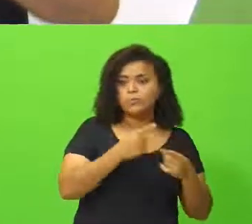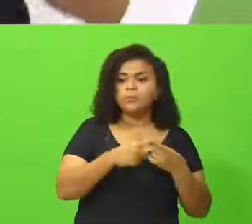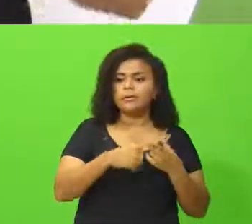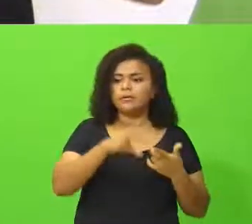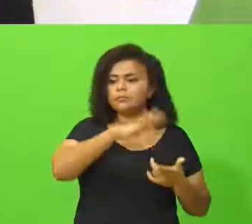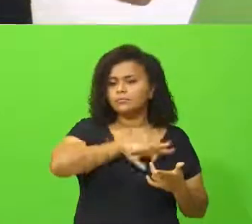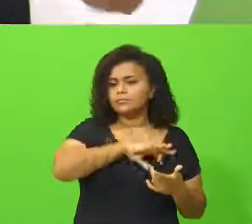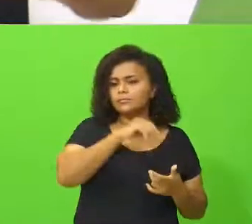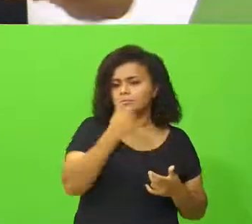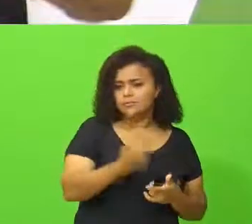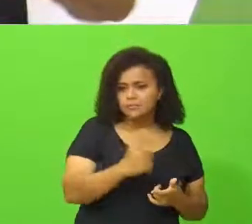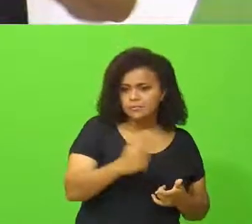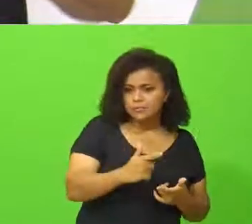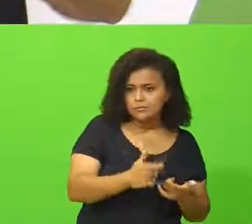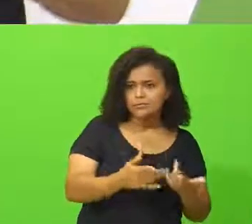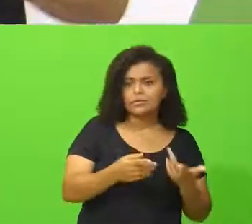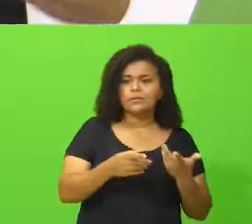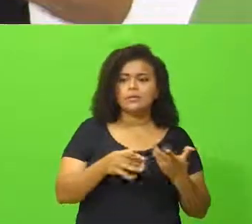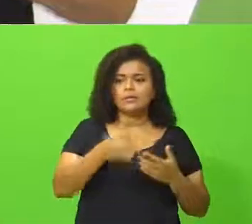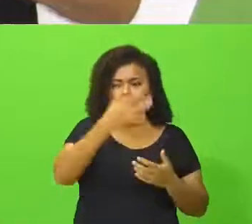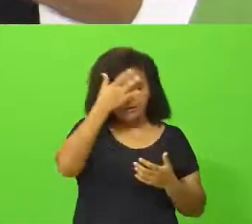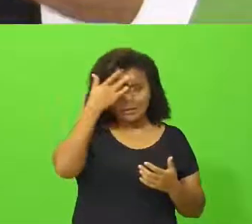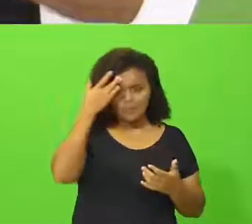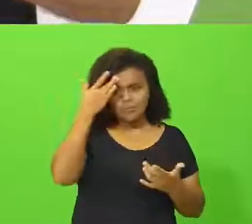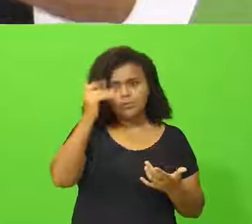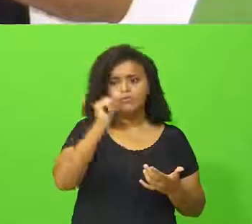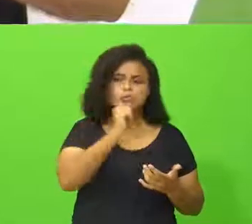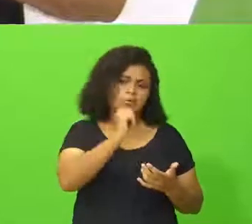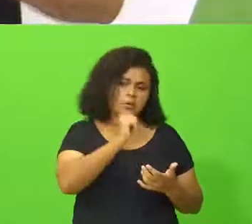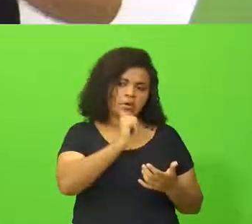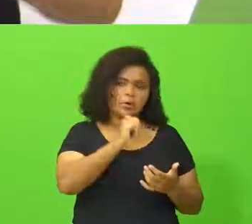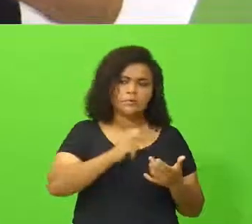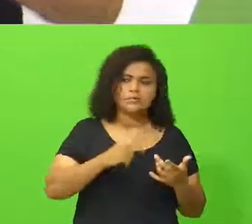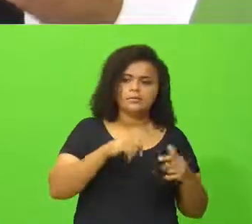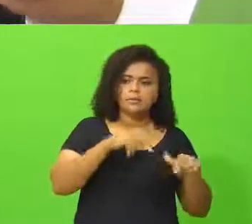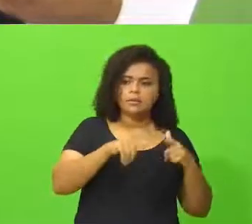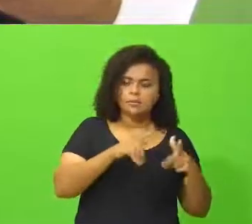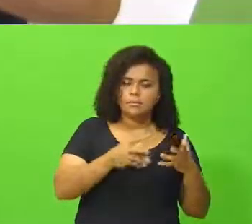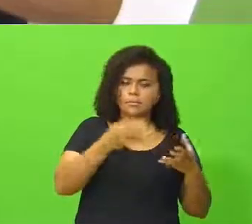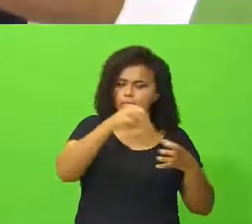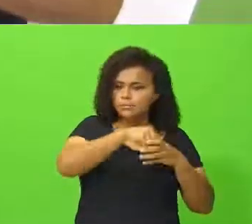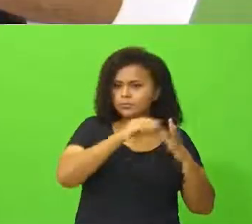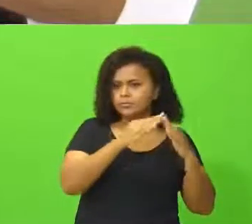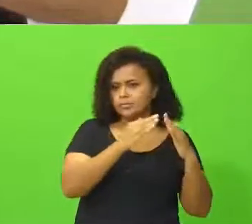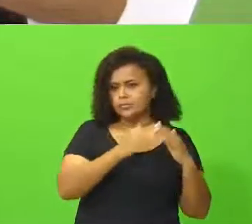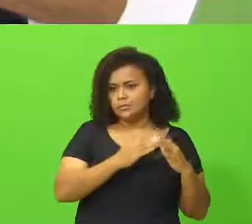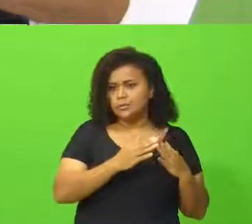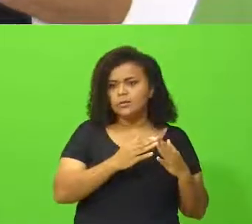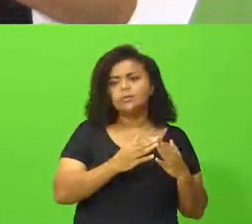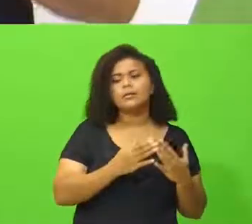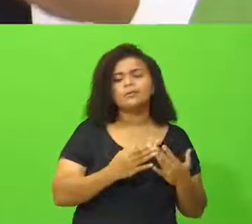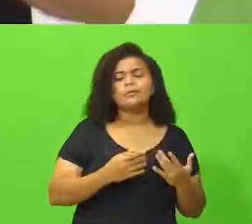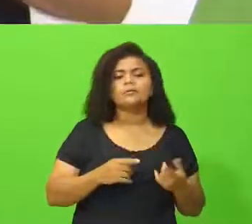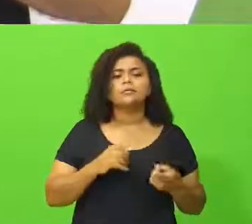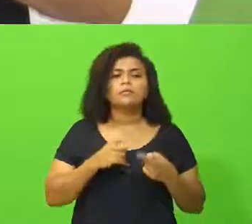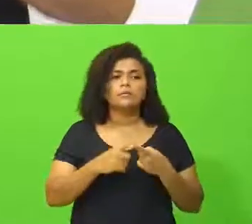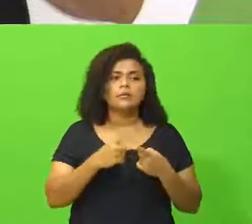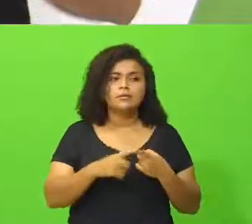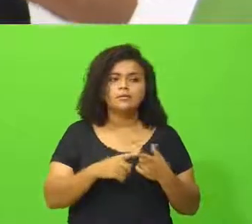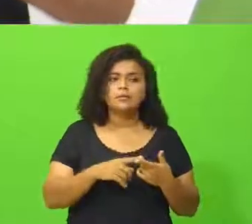quem? As senhoras que trabalham em casa. Nós temos, no caso, como